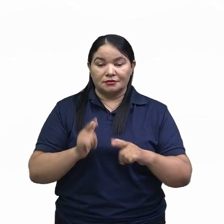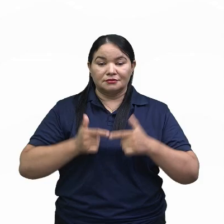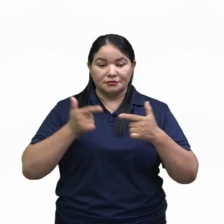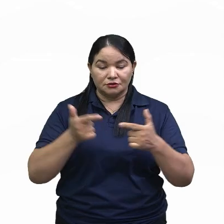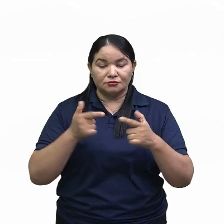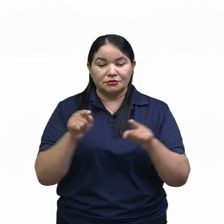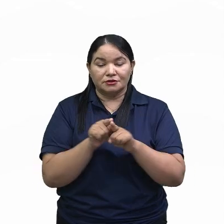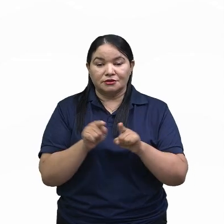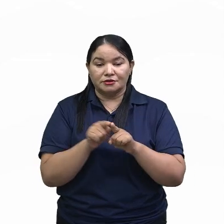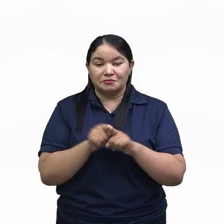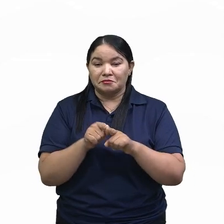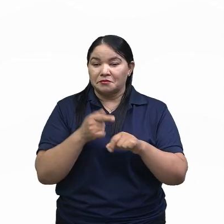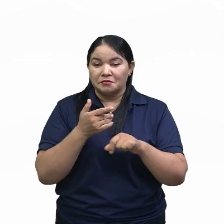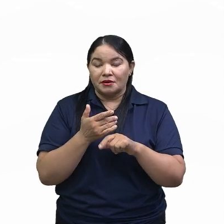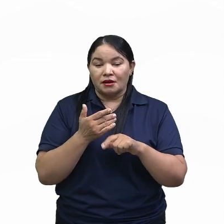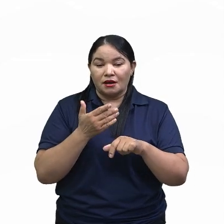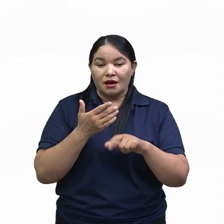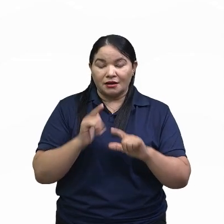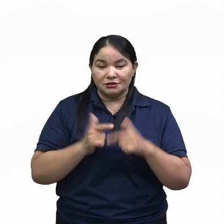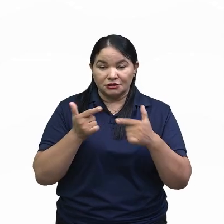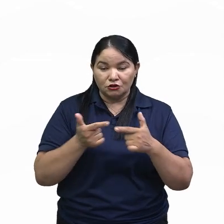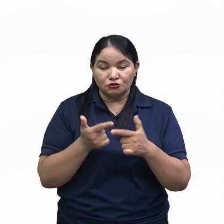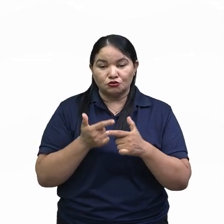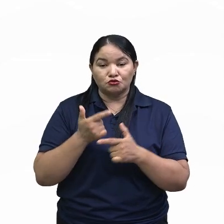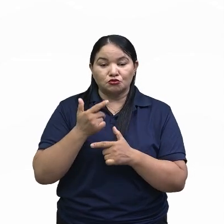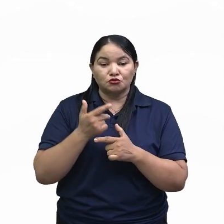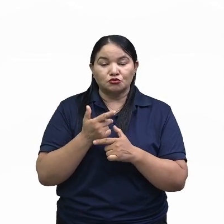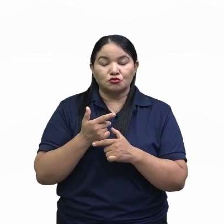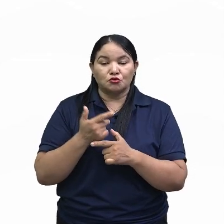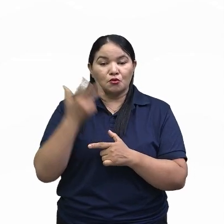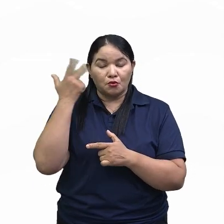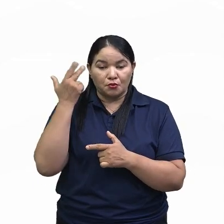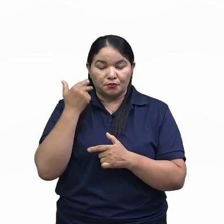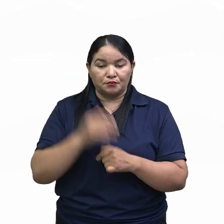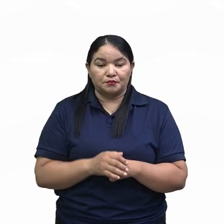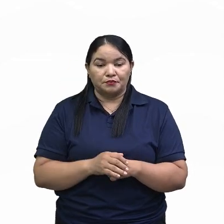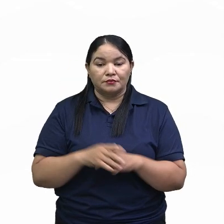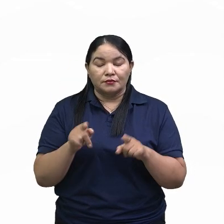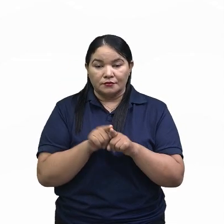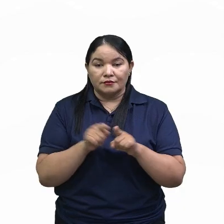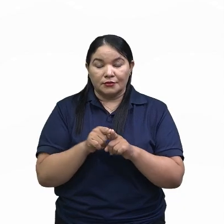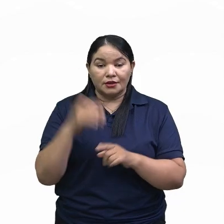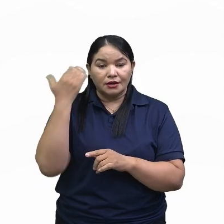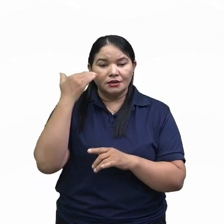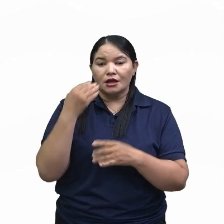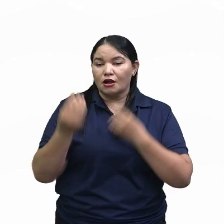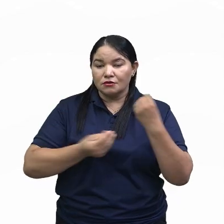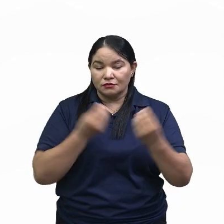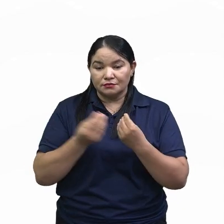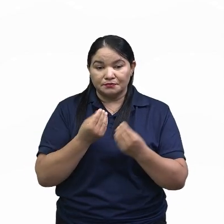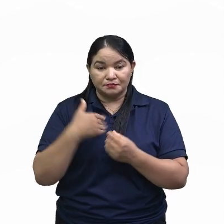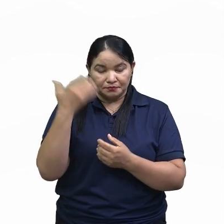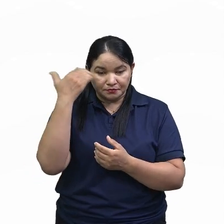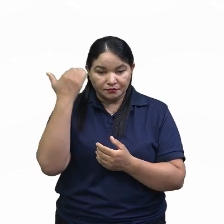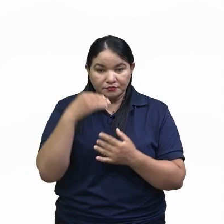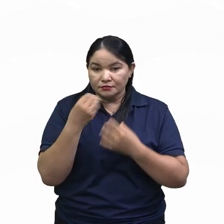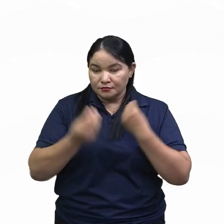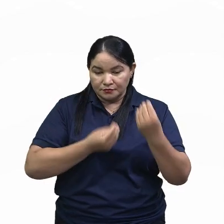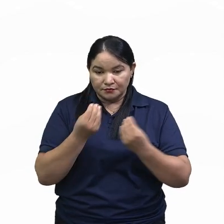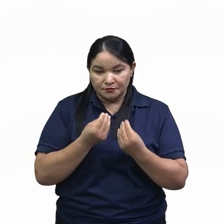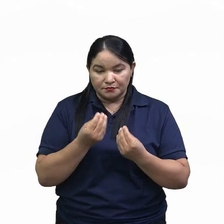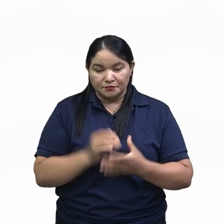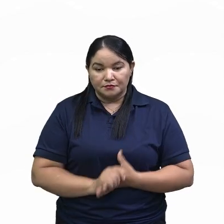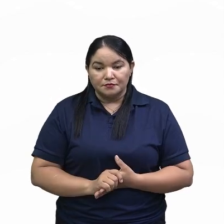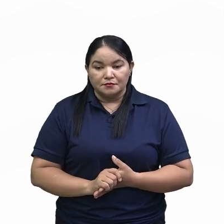que tem práticas comuns. Entendemos isso, né? Então, a partir desse momento, a gente consegue compreender um pouquinho